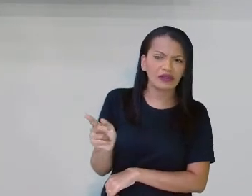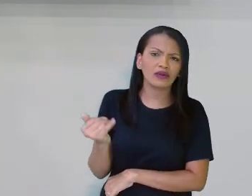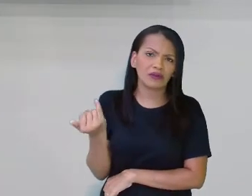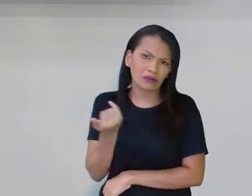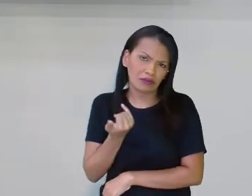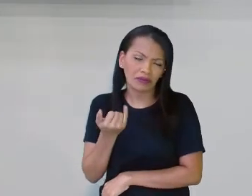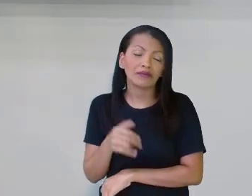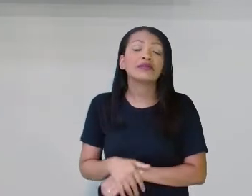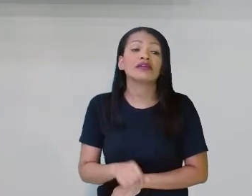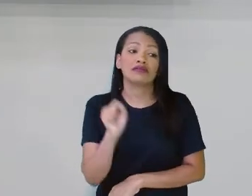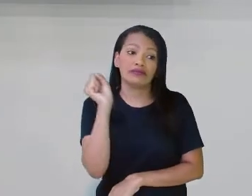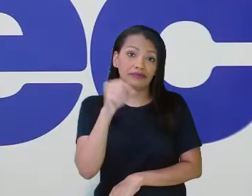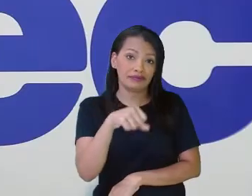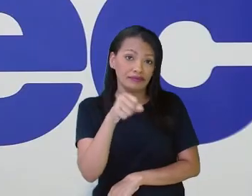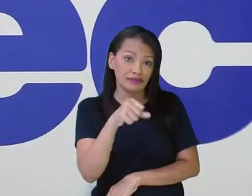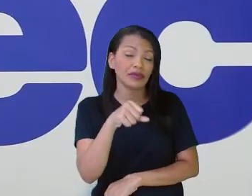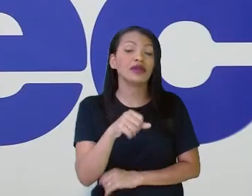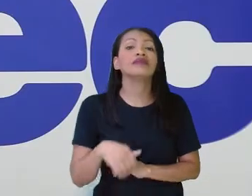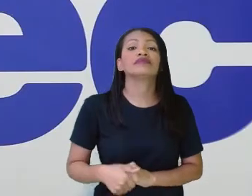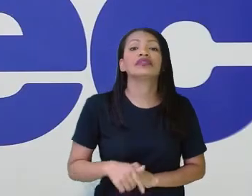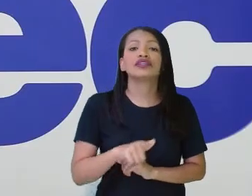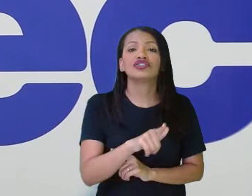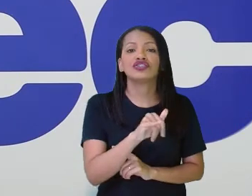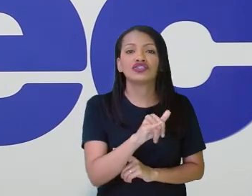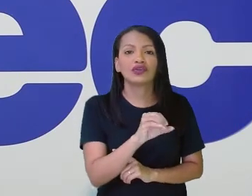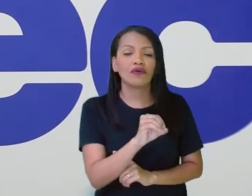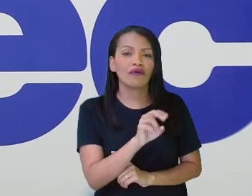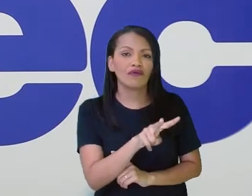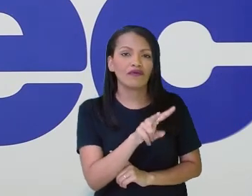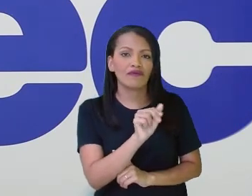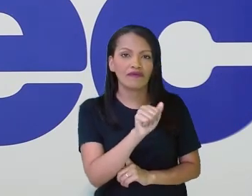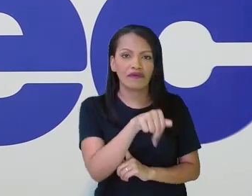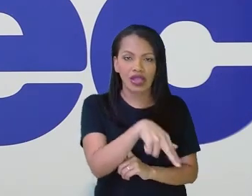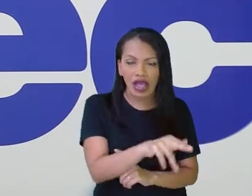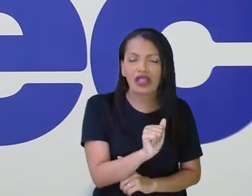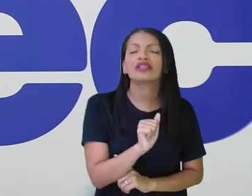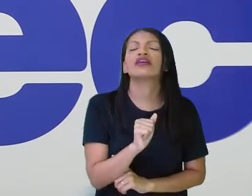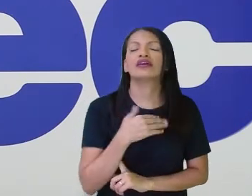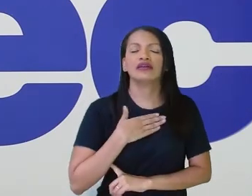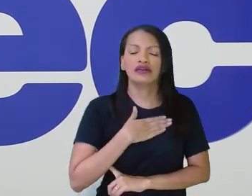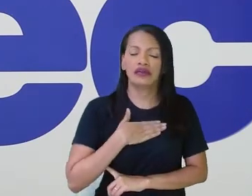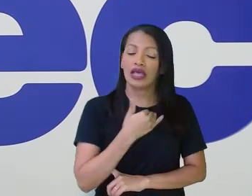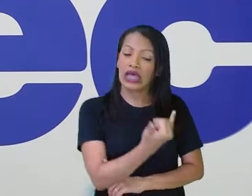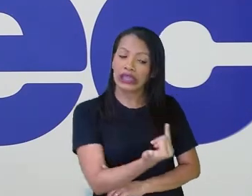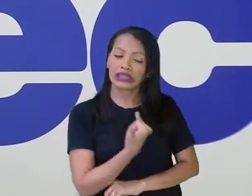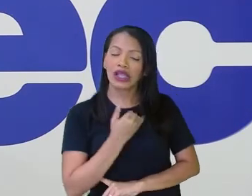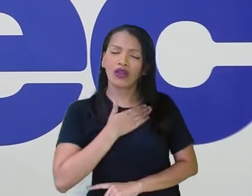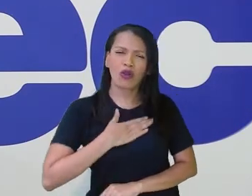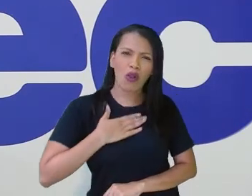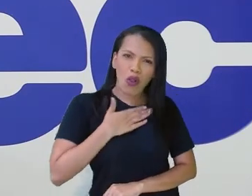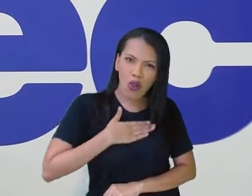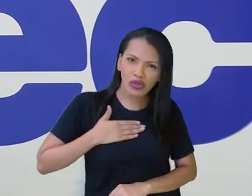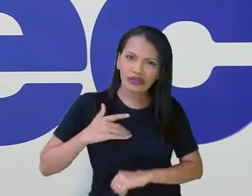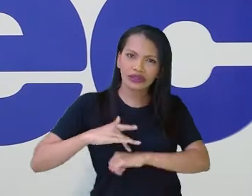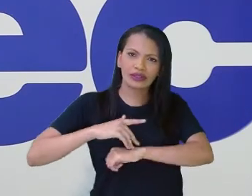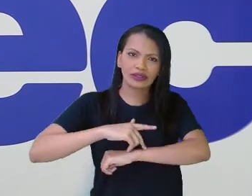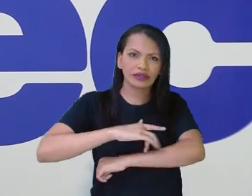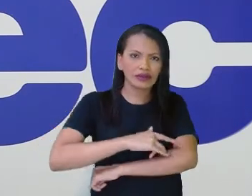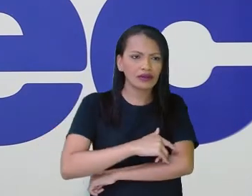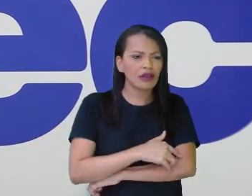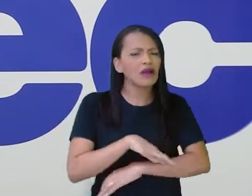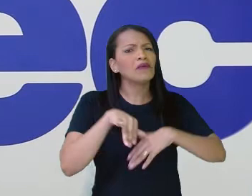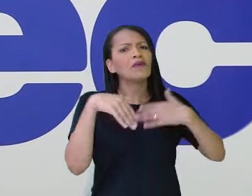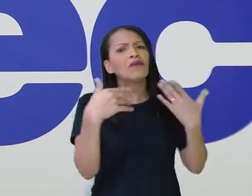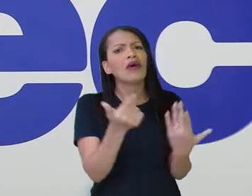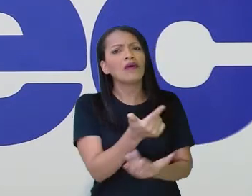Tá certo, professora. Só tem aqui que a Giovana também falou que ela gosta muito de dinossauro, viu? Agora, Giovana, qual outro animal